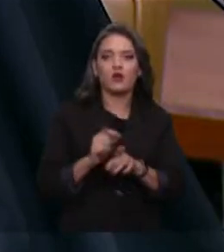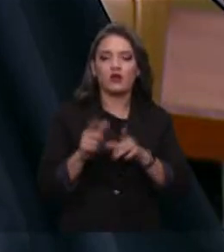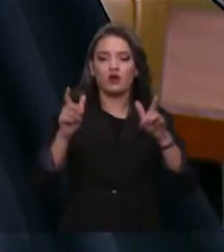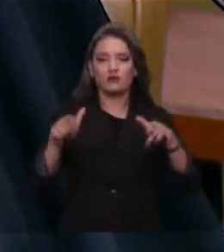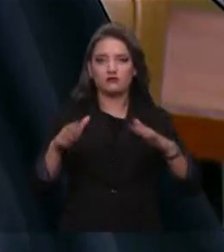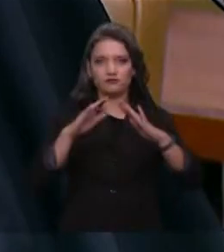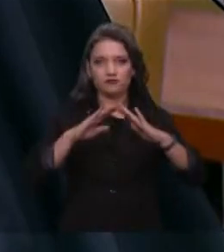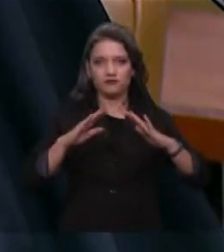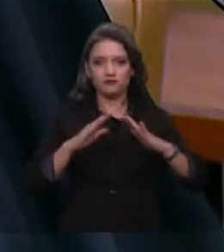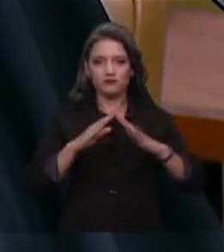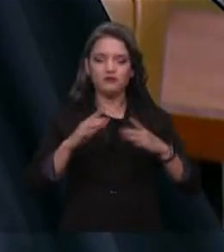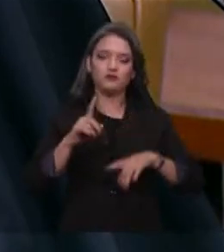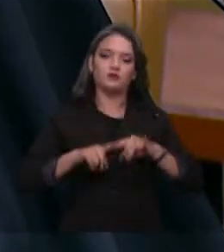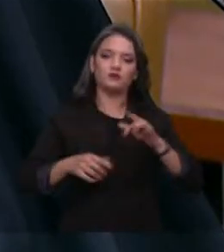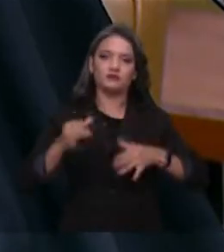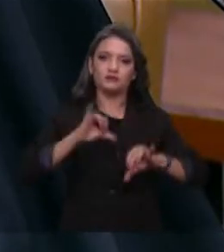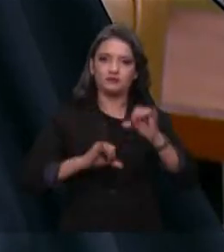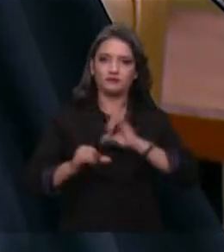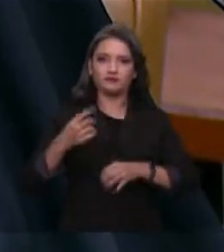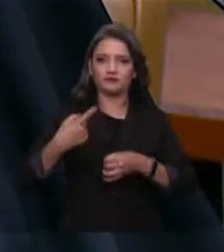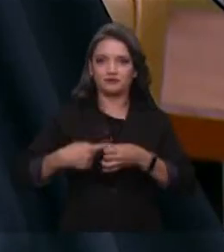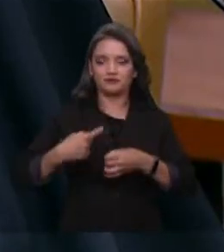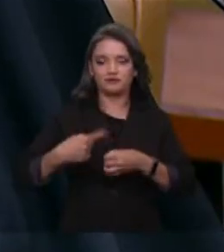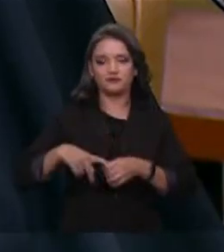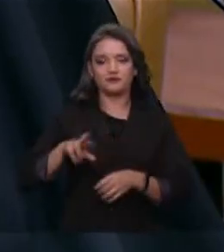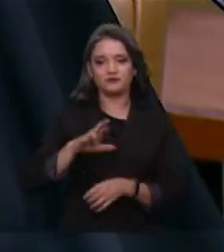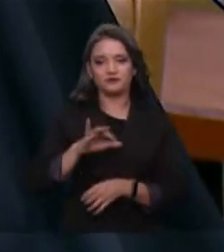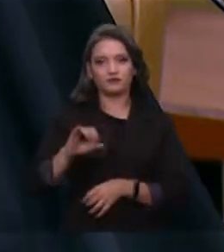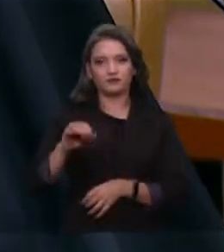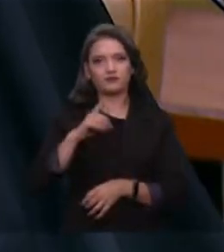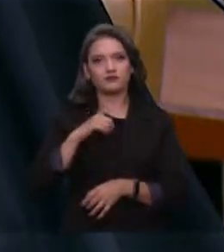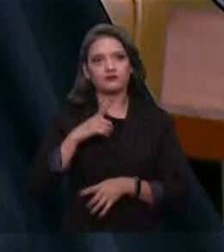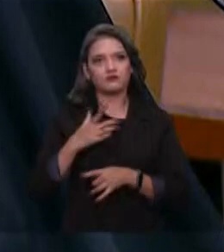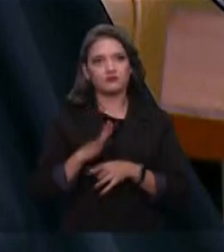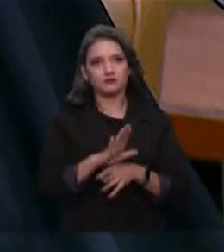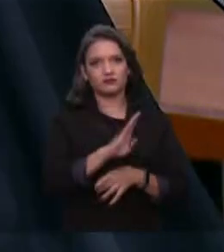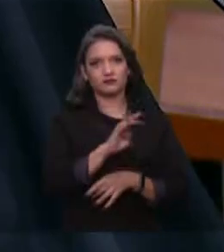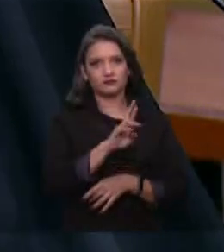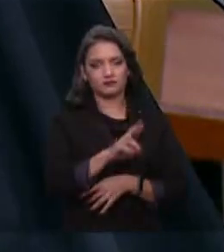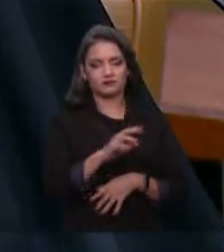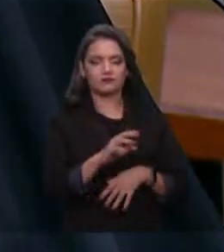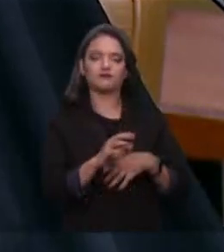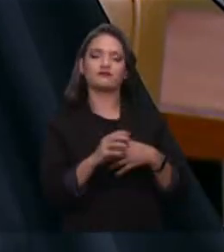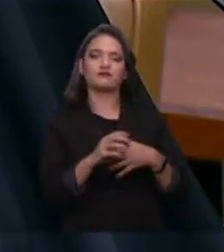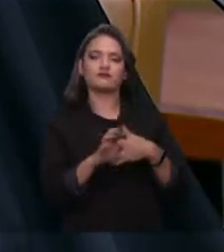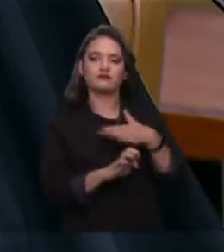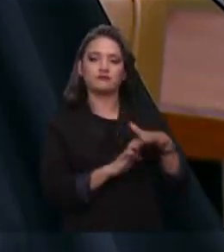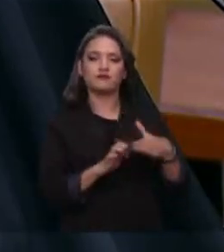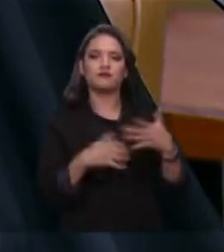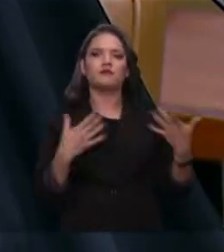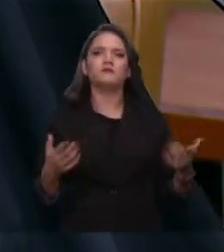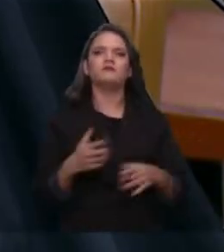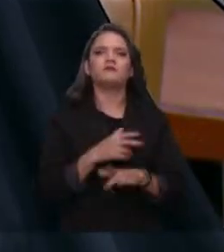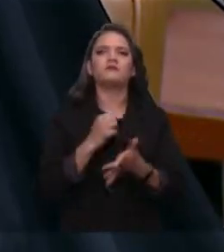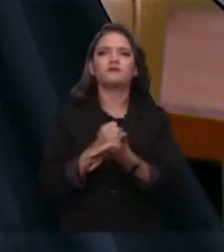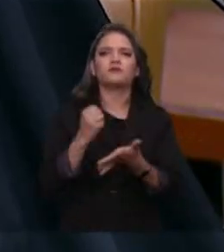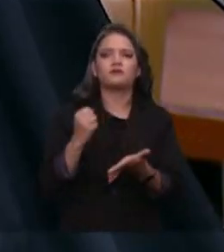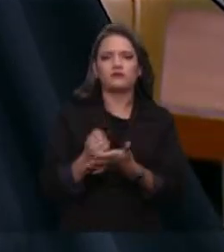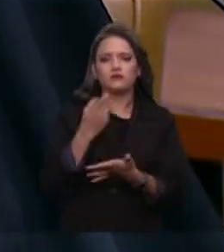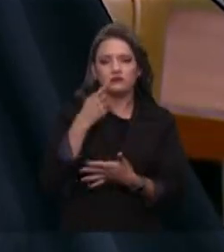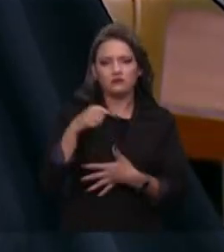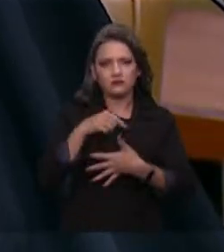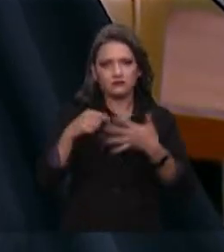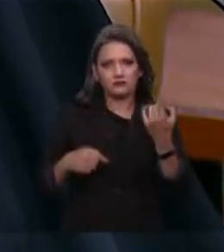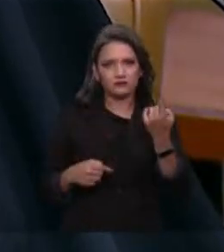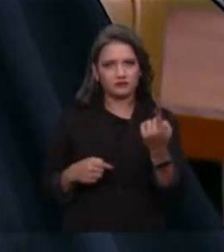químicos na cidade de Macaé, Rio de Janeiro, em favor da BR Distribuidora. Em relação às contratações acima mencionadas nos tópicos 1, 2 e